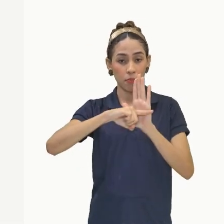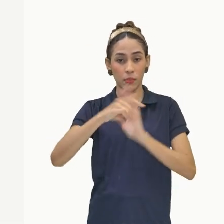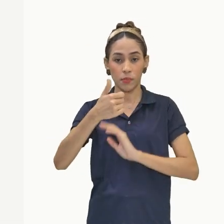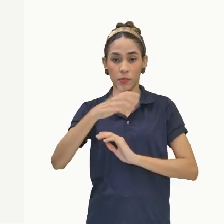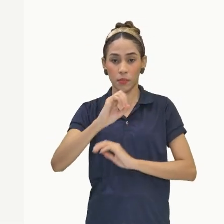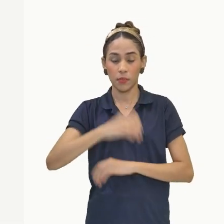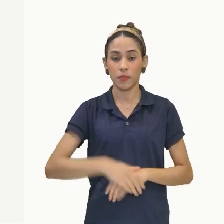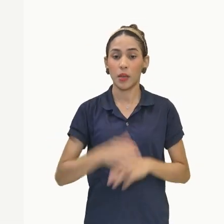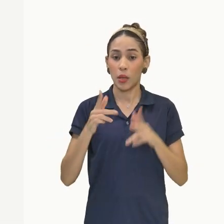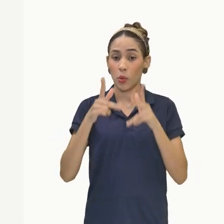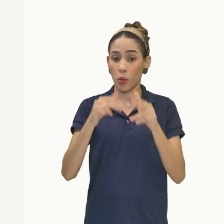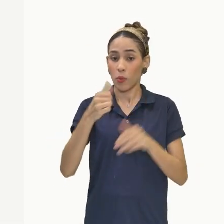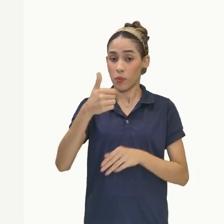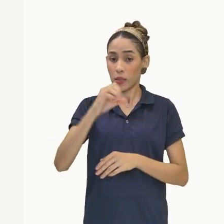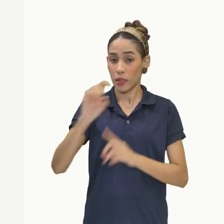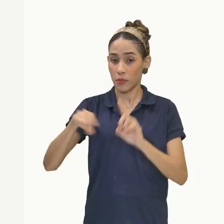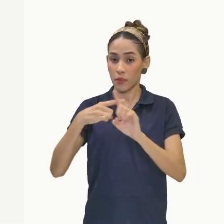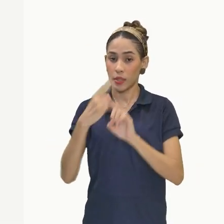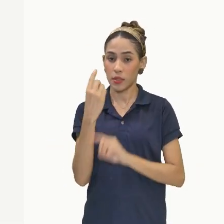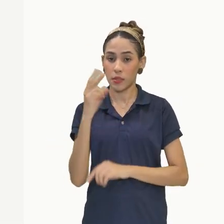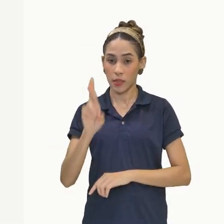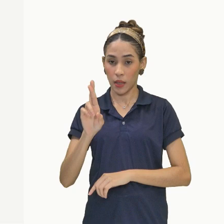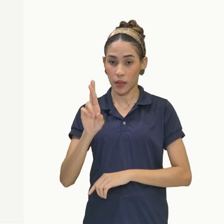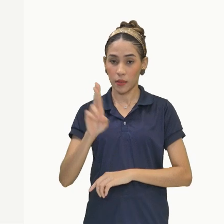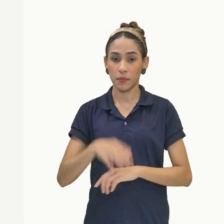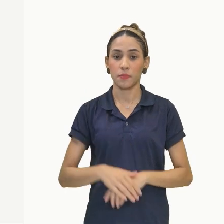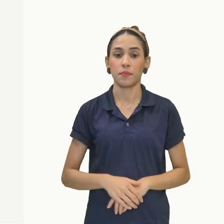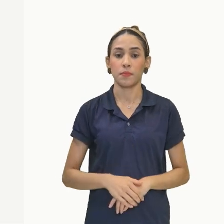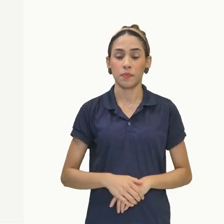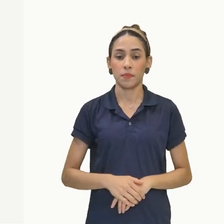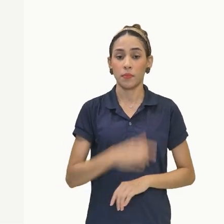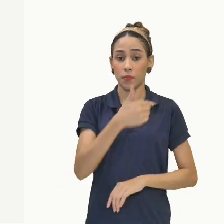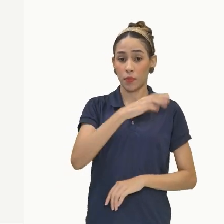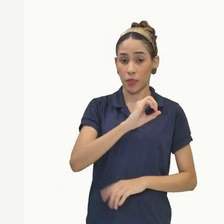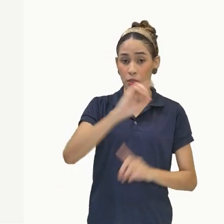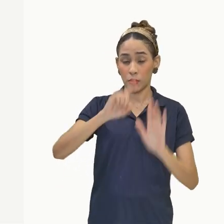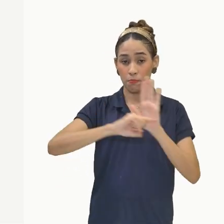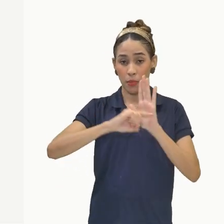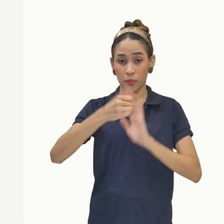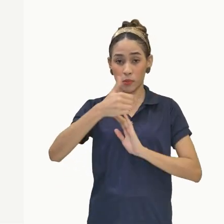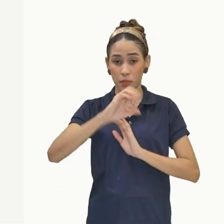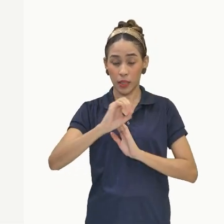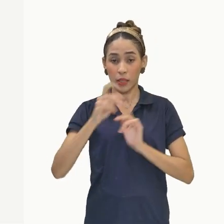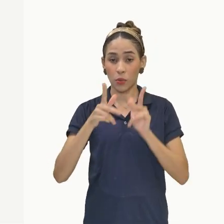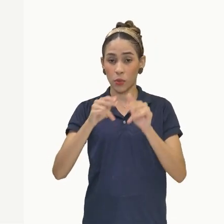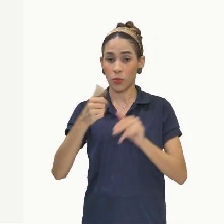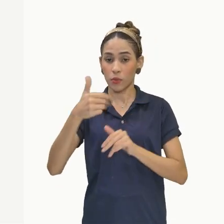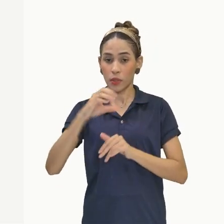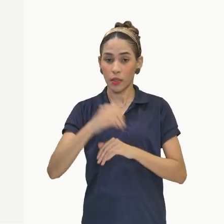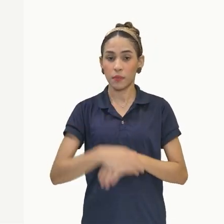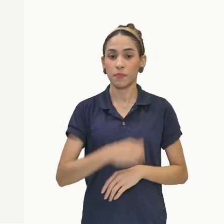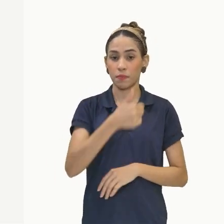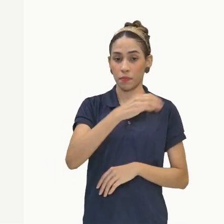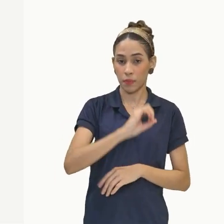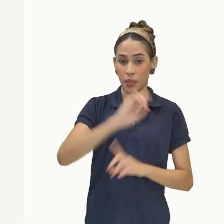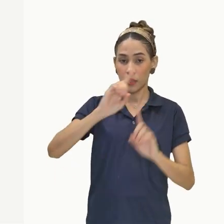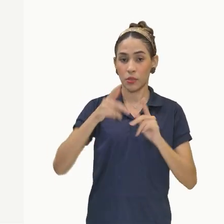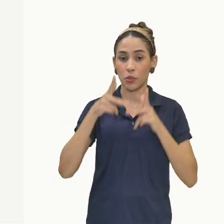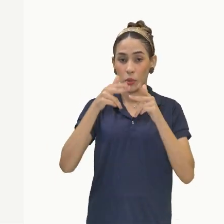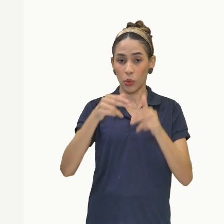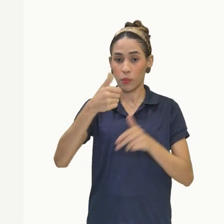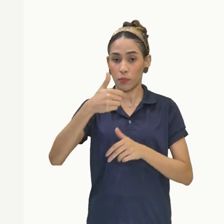vezes 10 é 10R. Então 20 menos 10 é 10 e fica 10R igual a